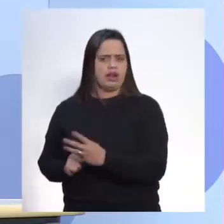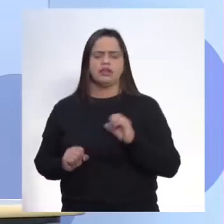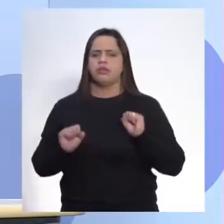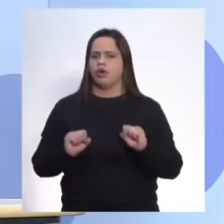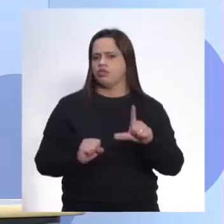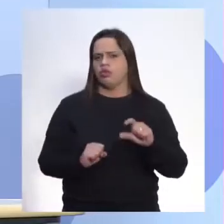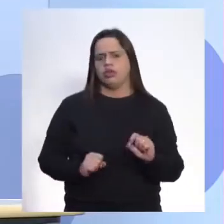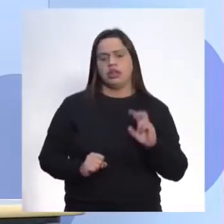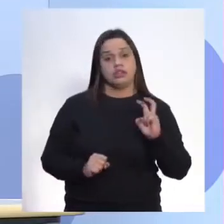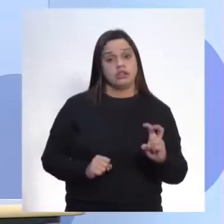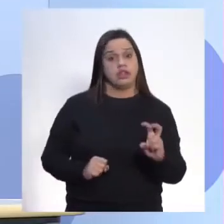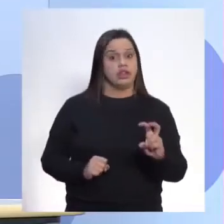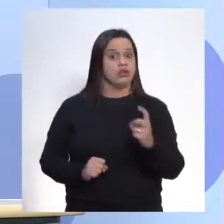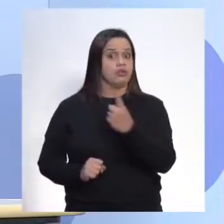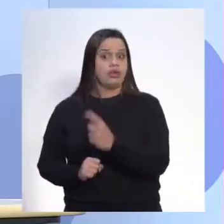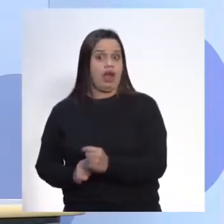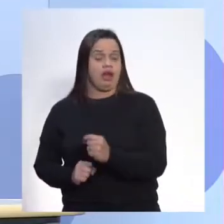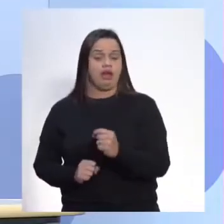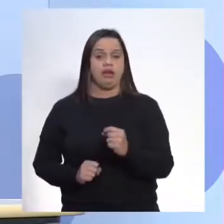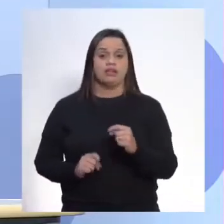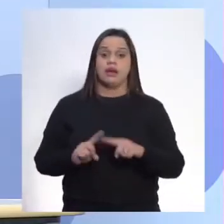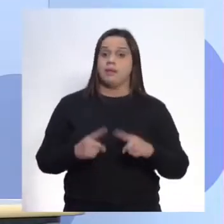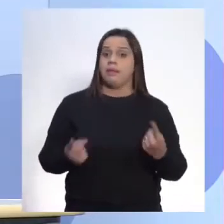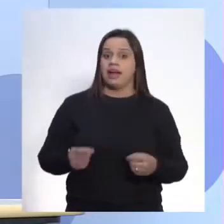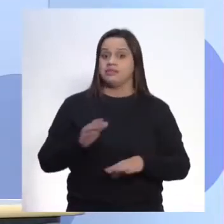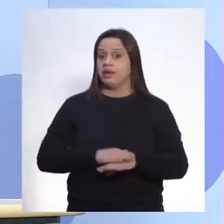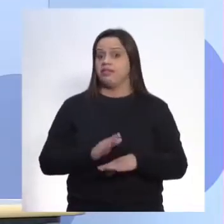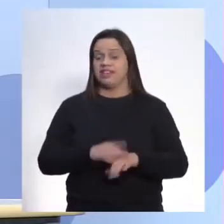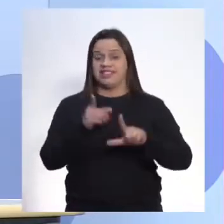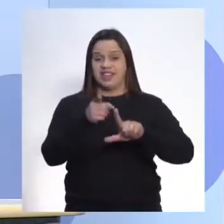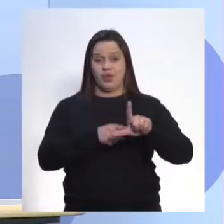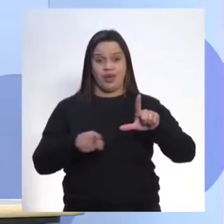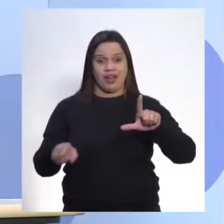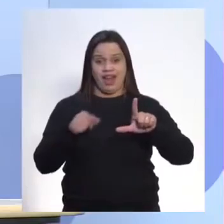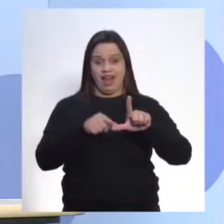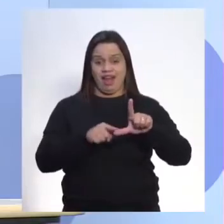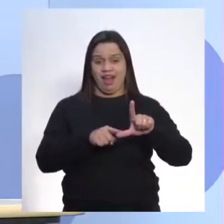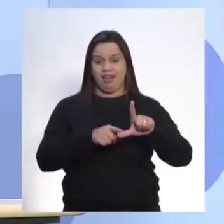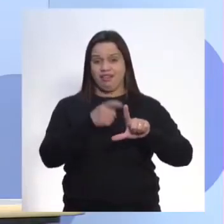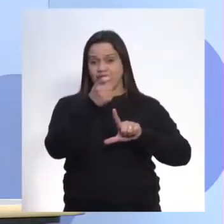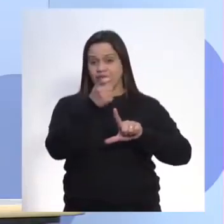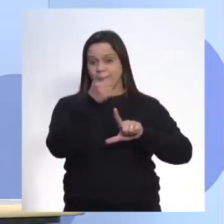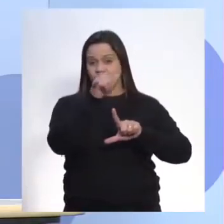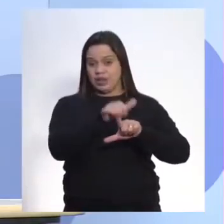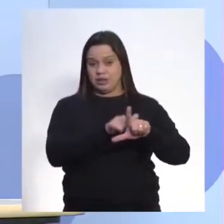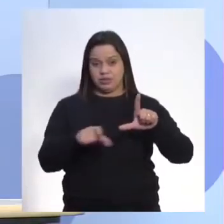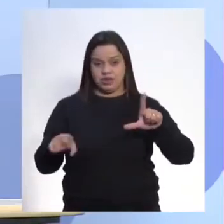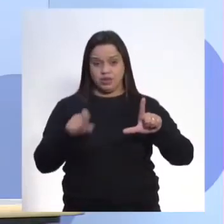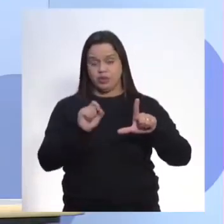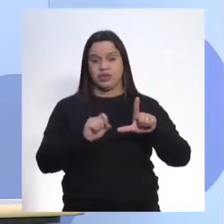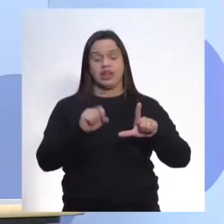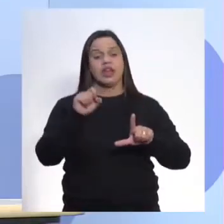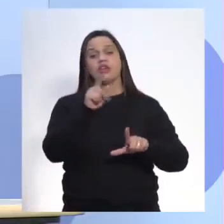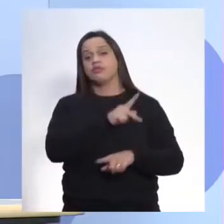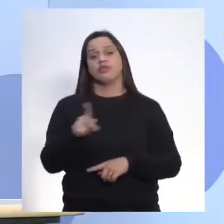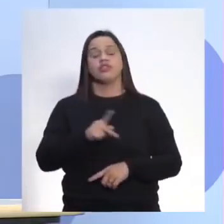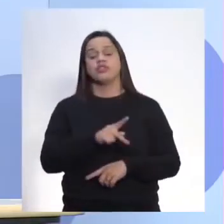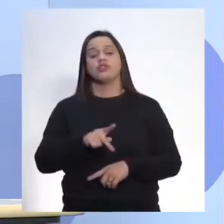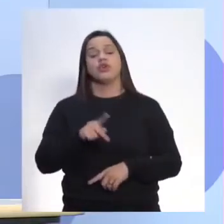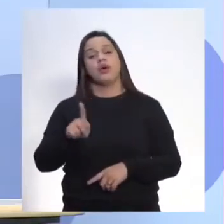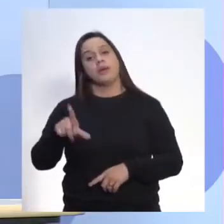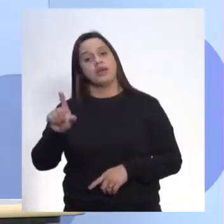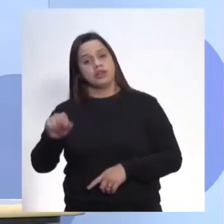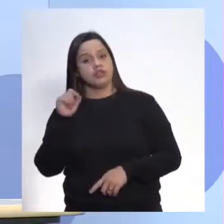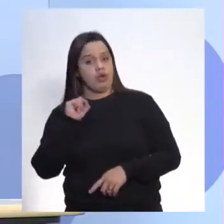ter escolhido o 5 e o 10. Só que para fazer o gráfico, o que geralmente os professores solicitam e geralmente nós